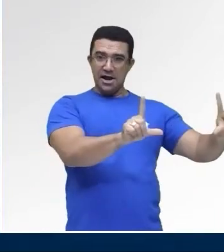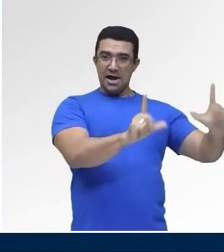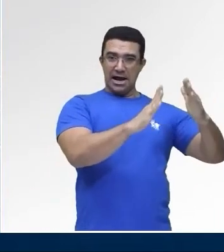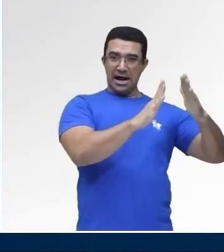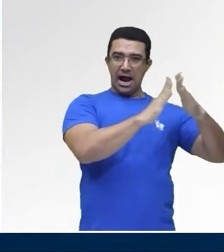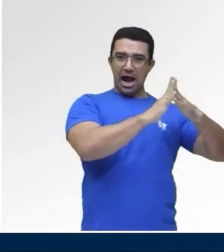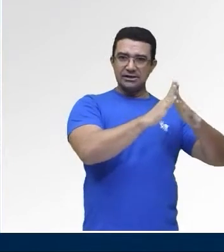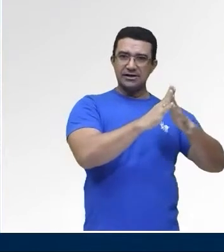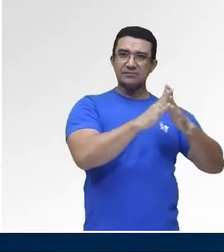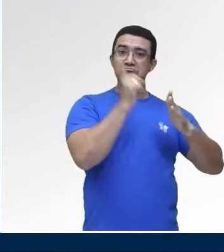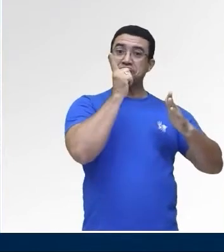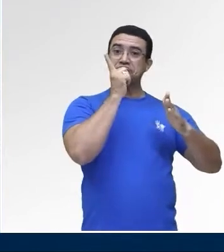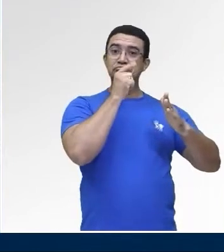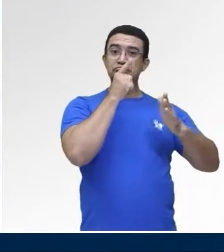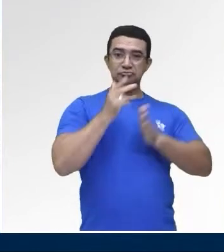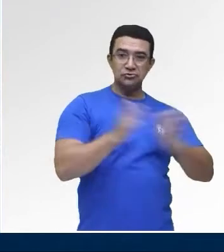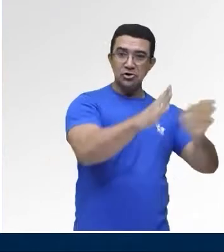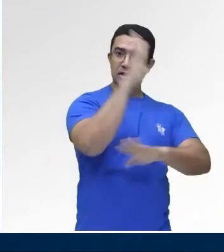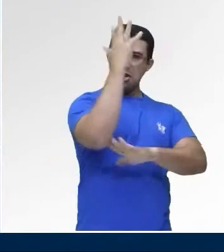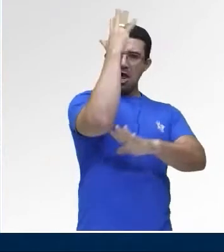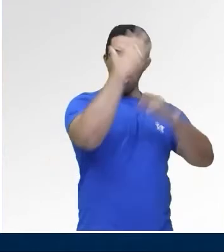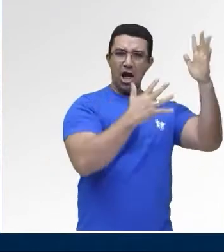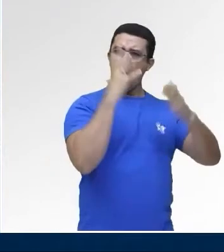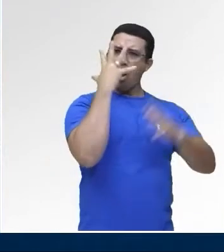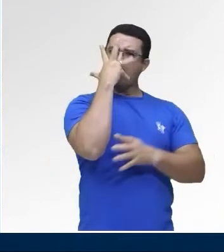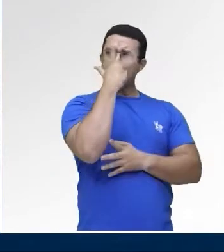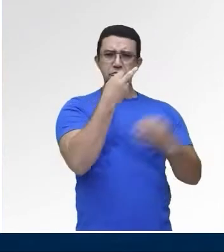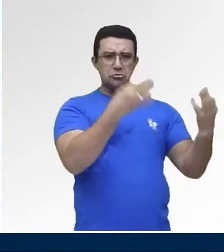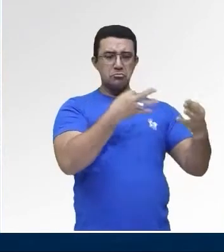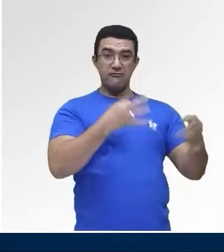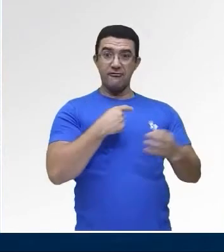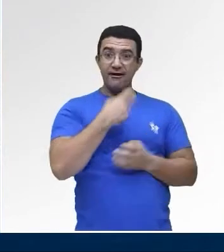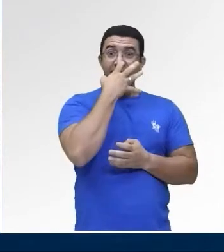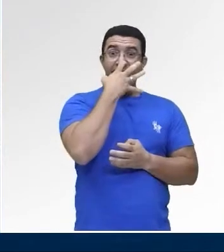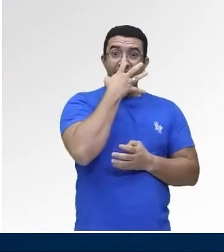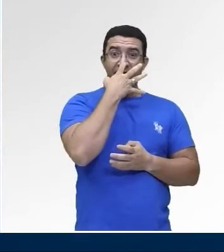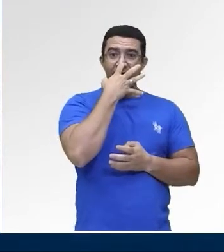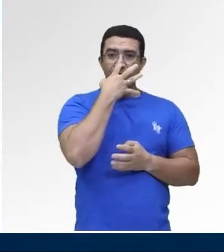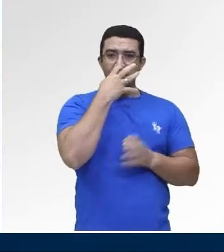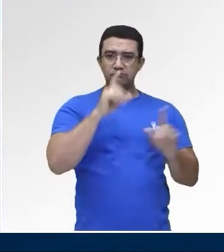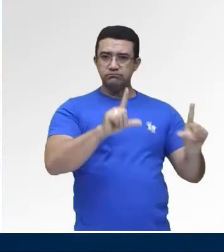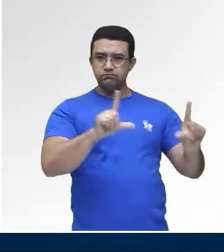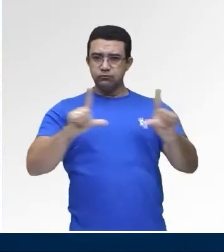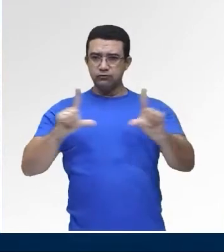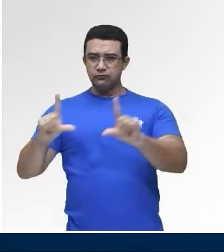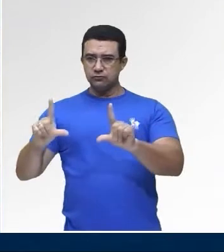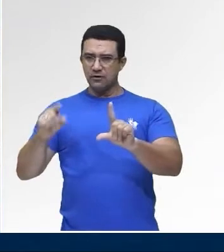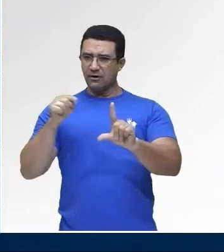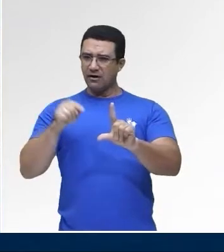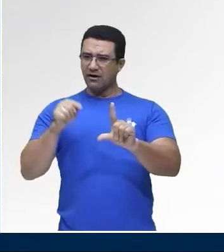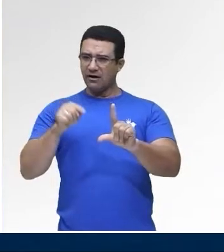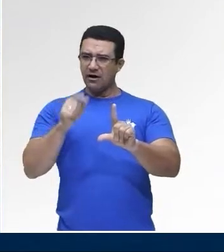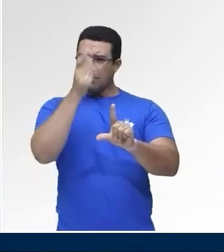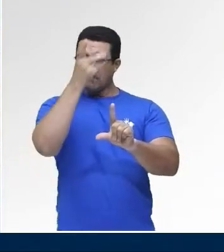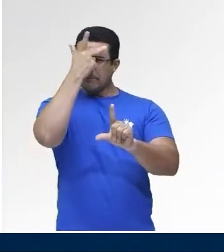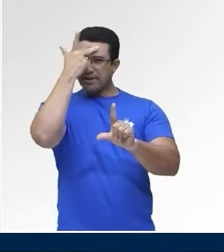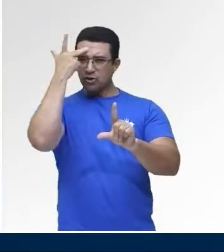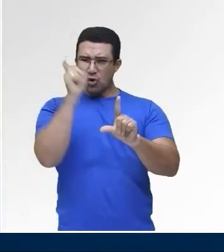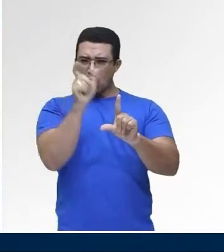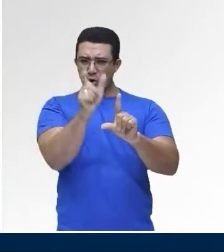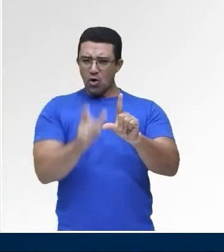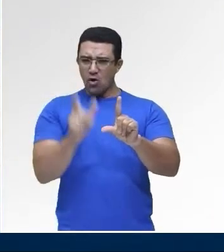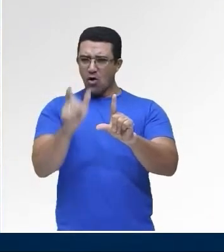uma família. Aí você observa que ela está chorando, né? E todos estão com expressão